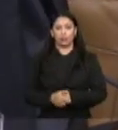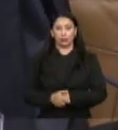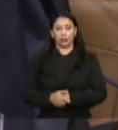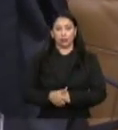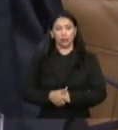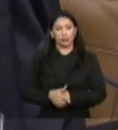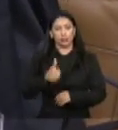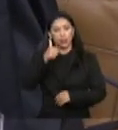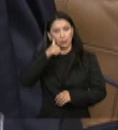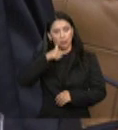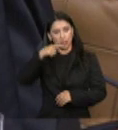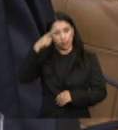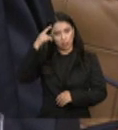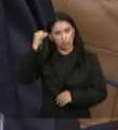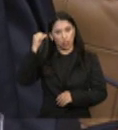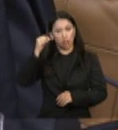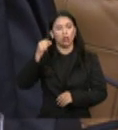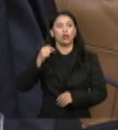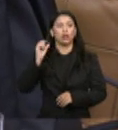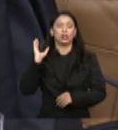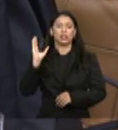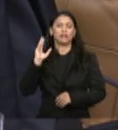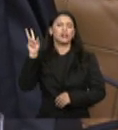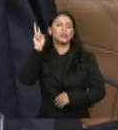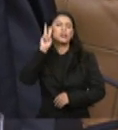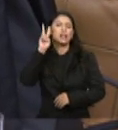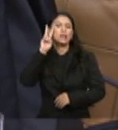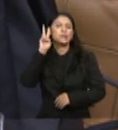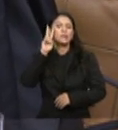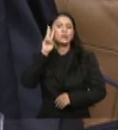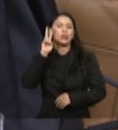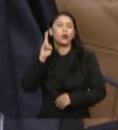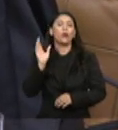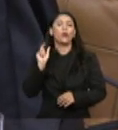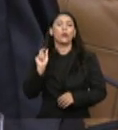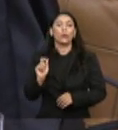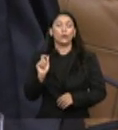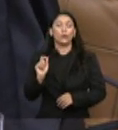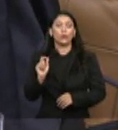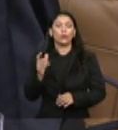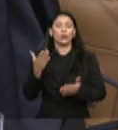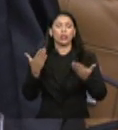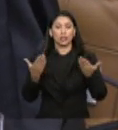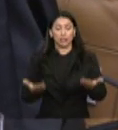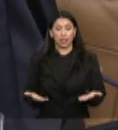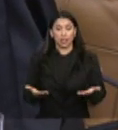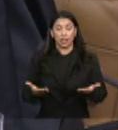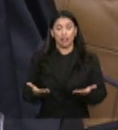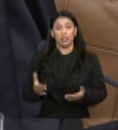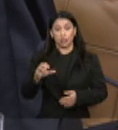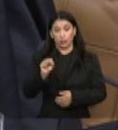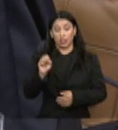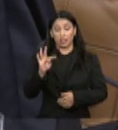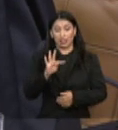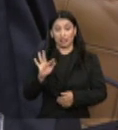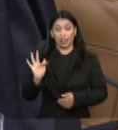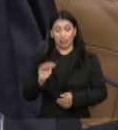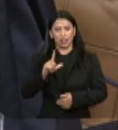vossa excelência lembrou-nos de que essa é uma instituição incumbida da última palavra